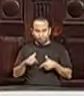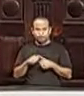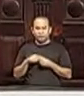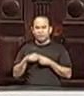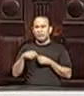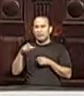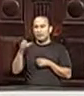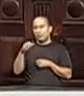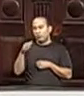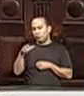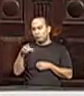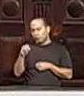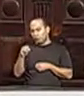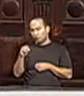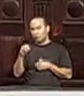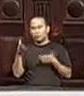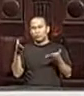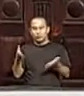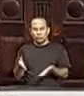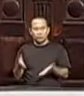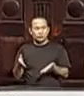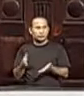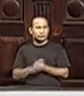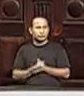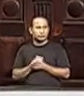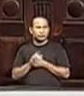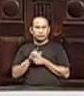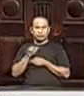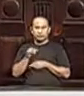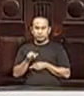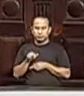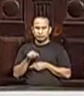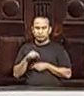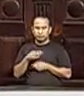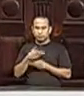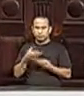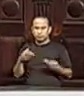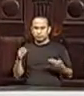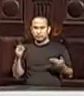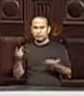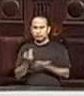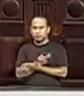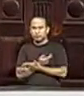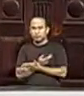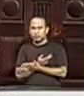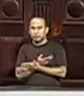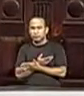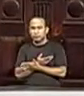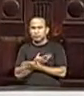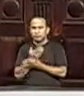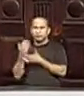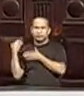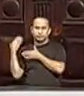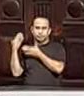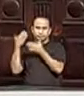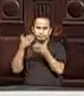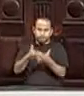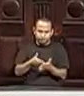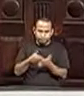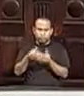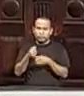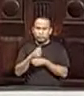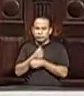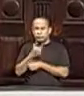bilhete único intermunicipal, que hoje ainda está ao cargo da Rio Card, coisa que acontece desde a sua instalação no ano de